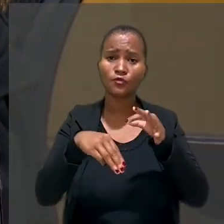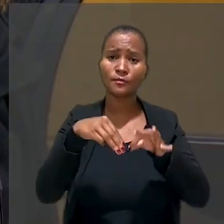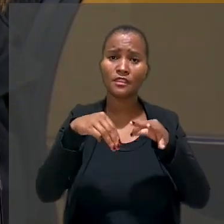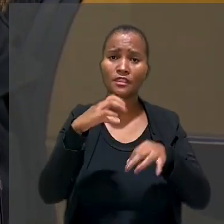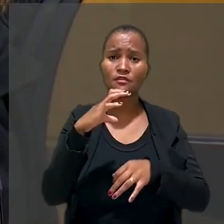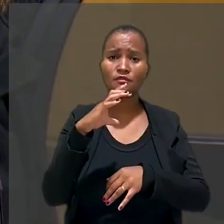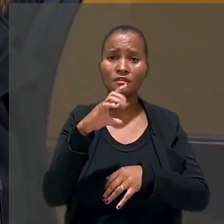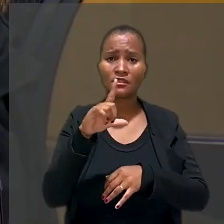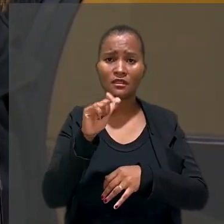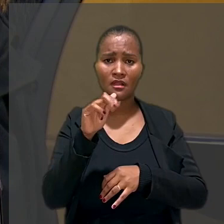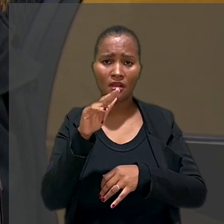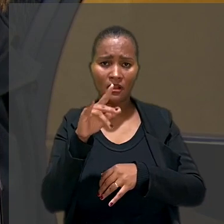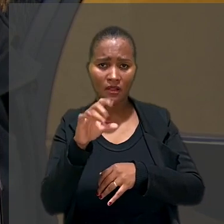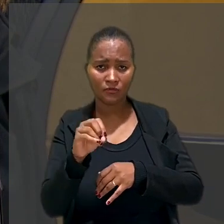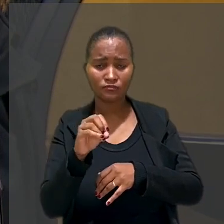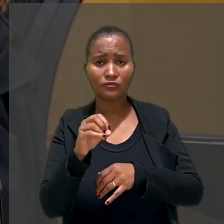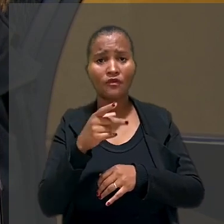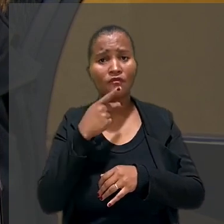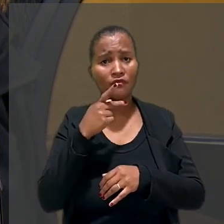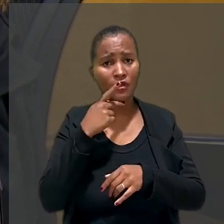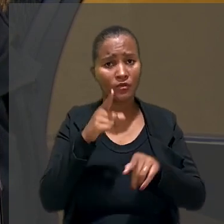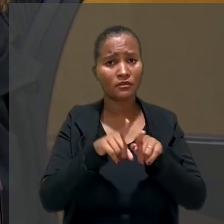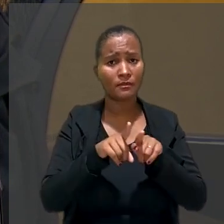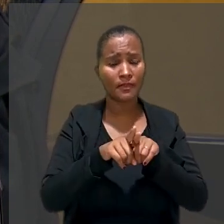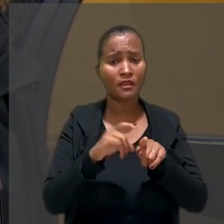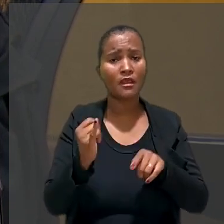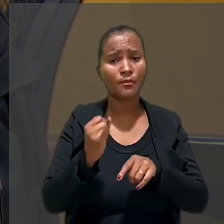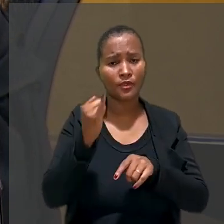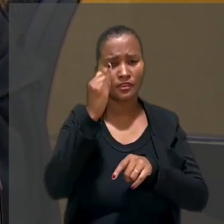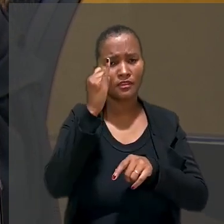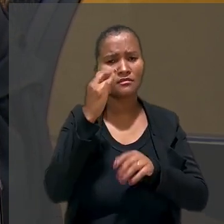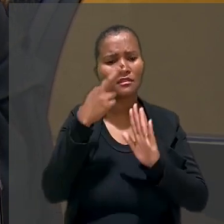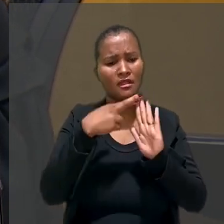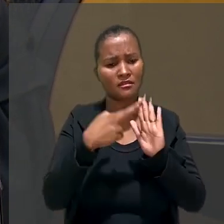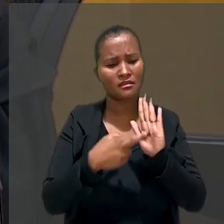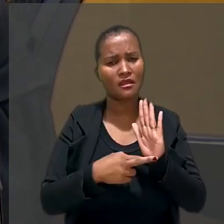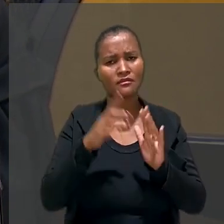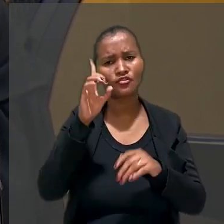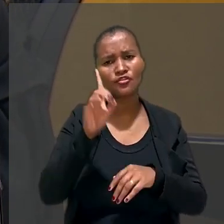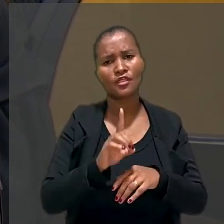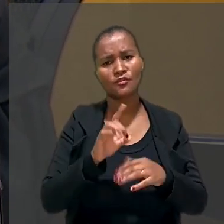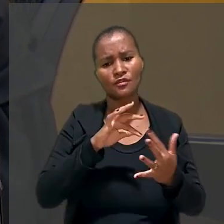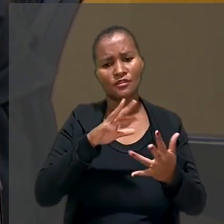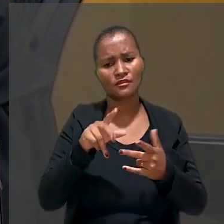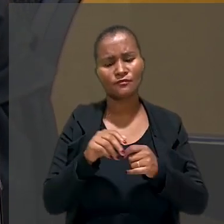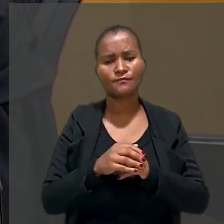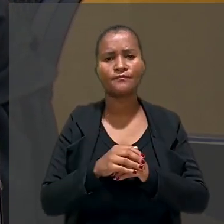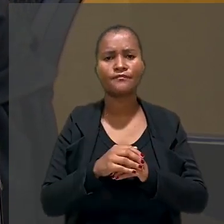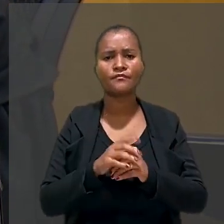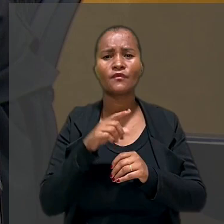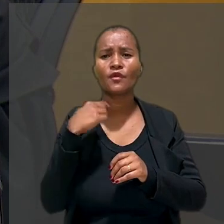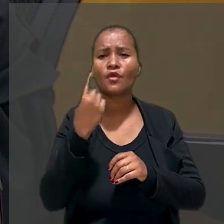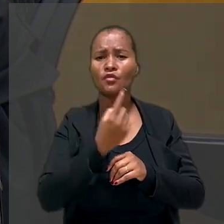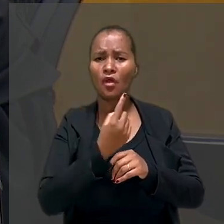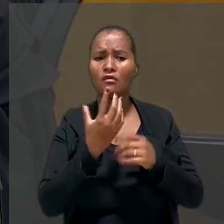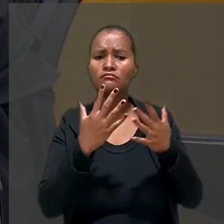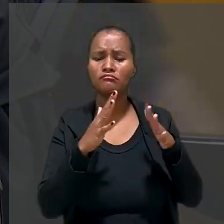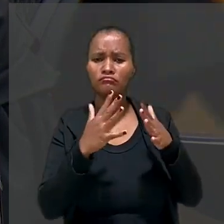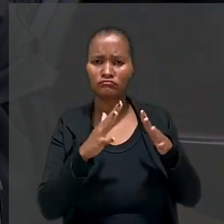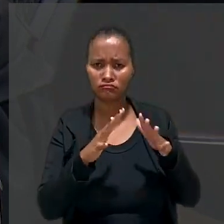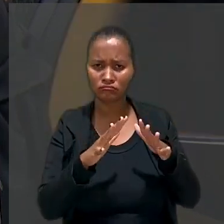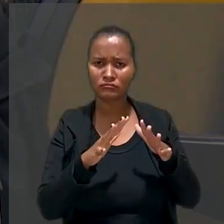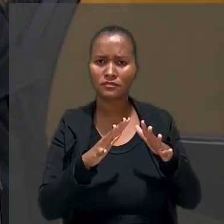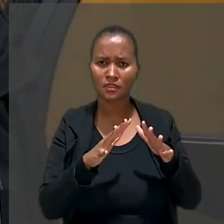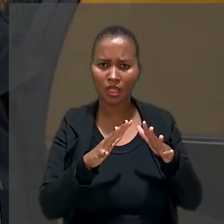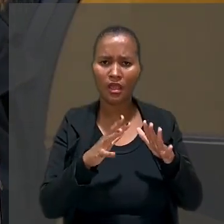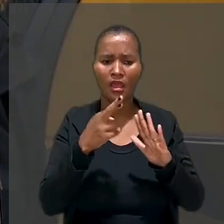acompanhou o voto do ministro Cláudio Brandão. Ela reforçou a importância das normas de direito internacional. Nós estamos